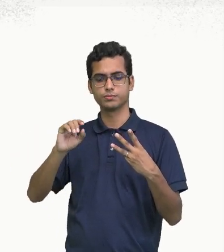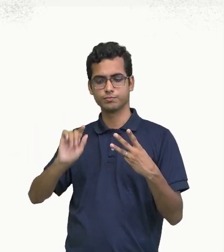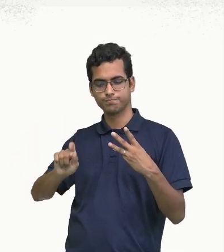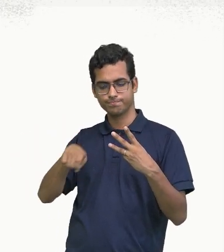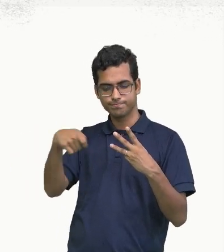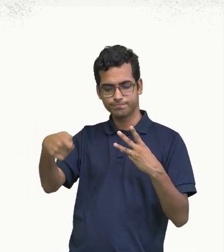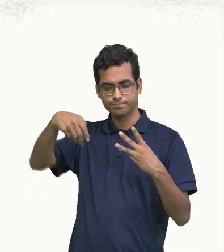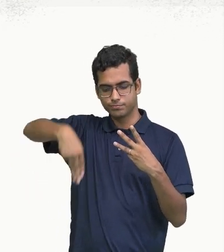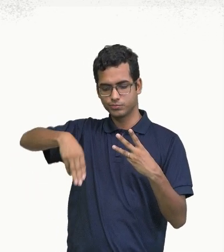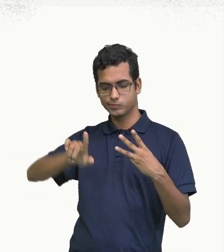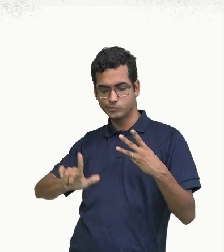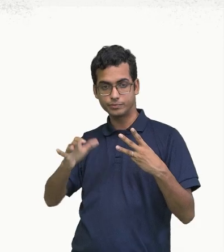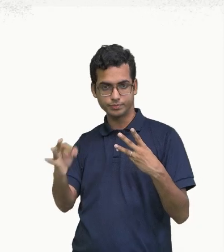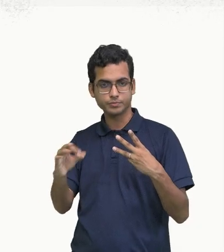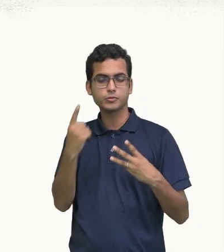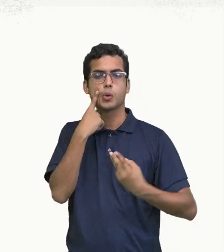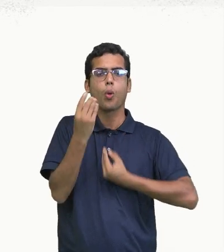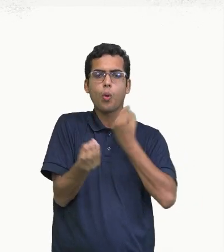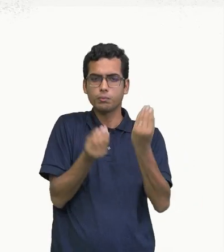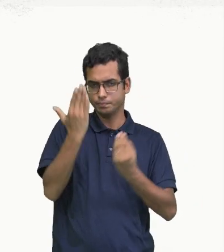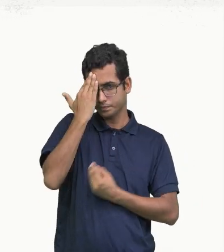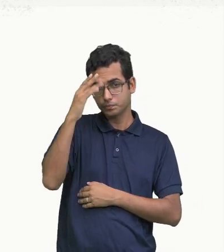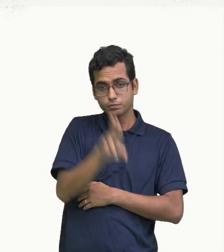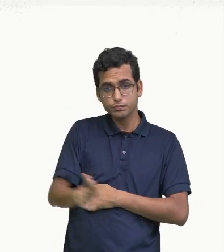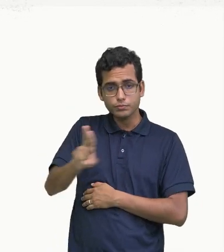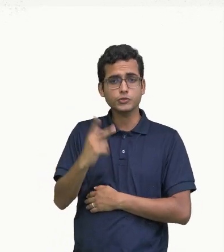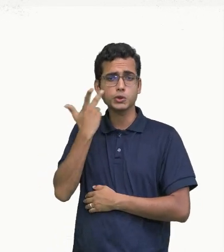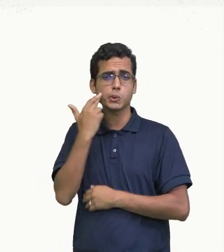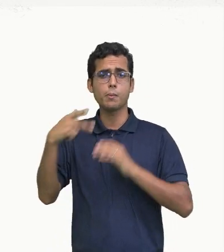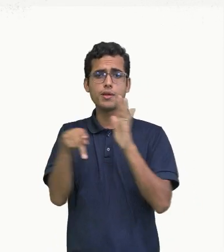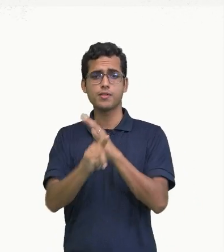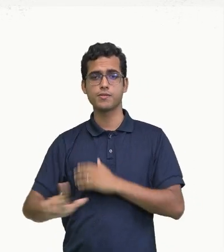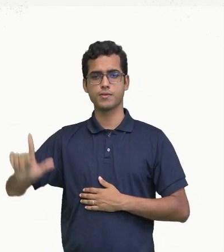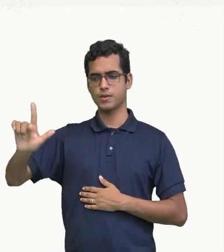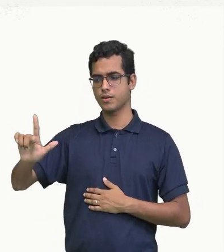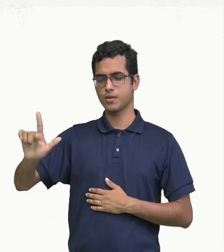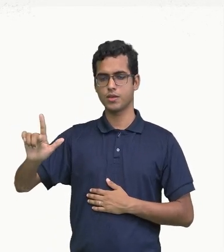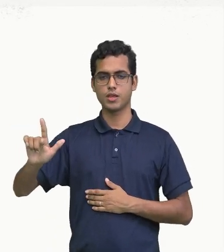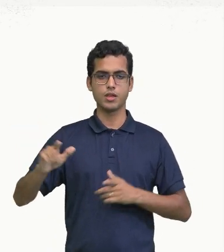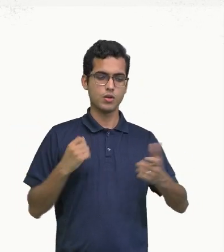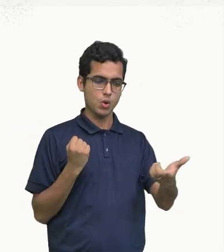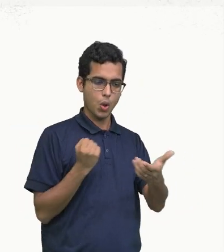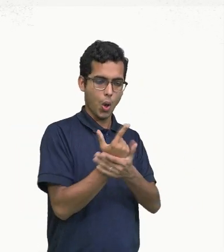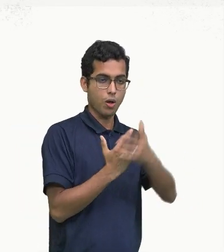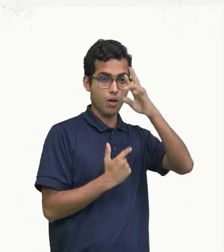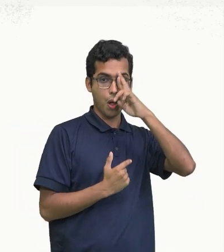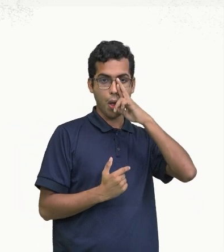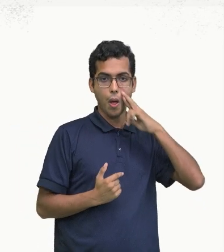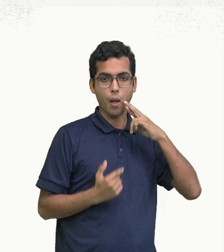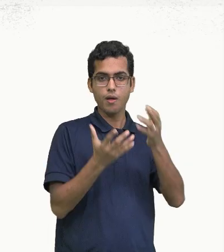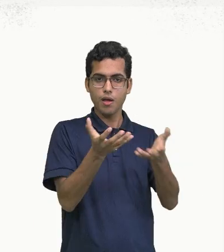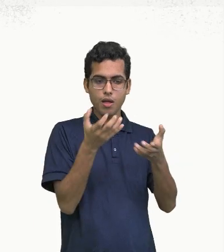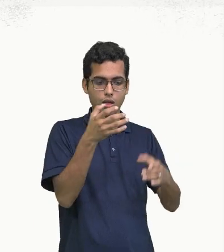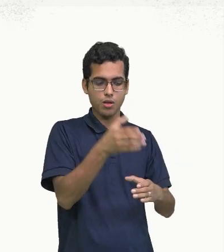aí? Litro. Você vai comprar um refrigerante, você quer um refrigerante de 1 litro. Você vai lá no local e